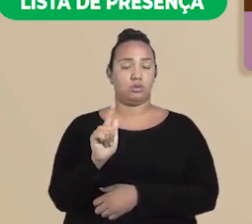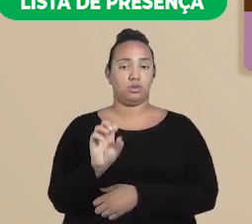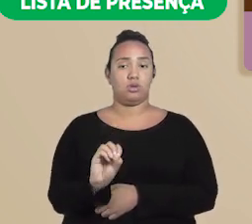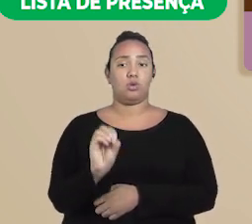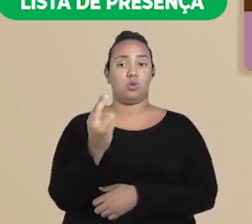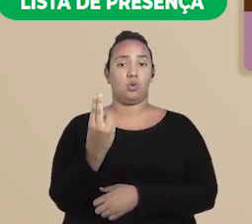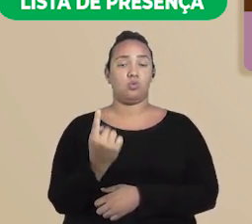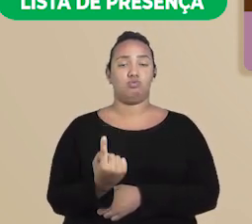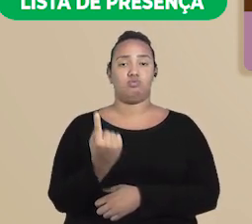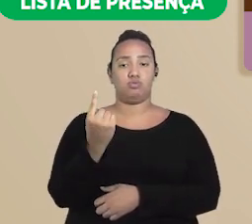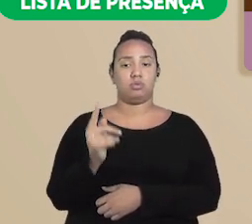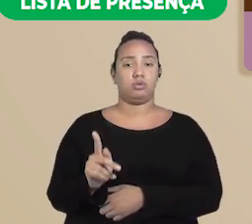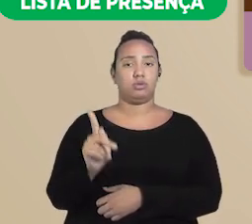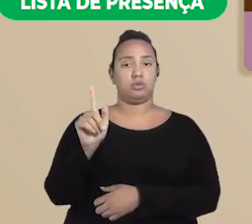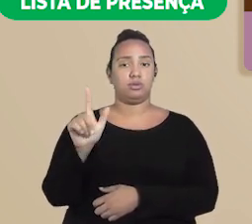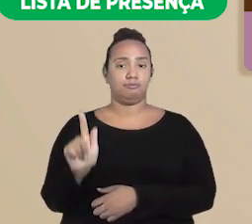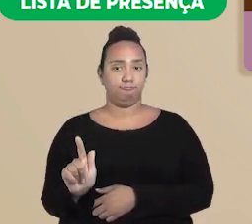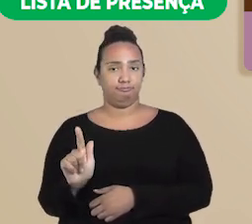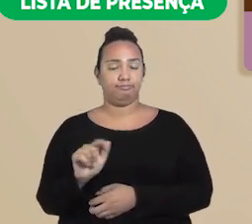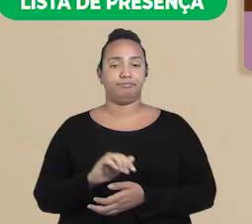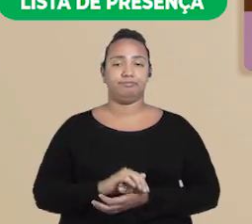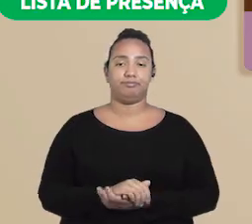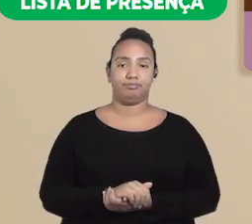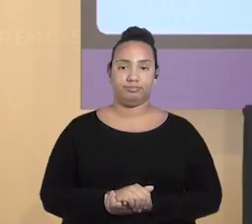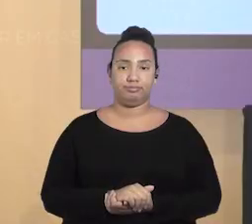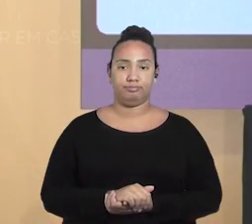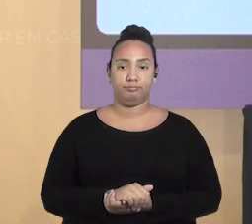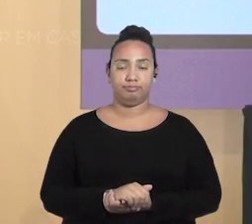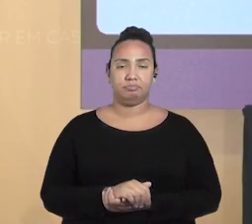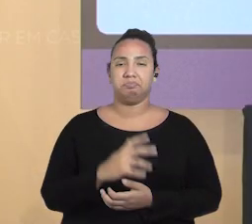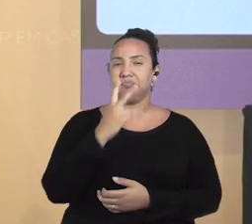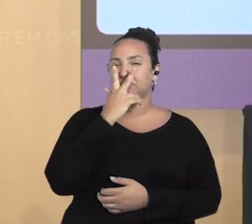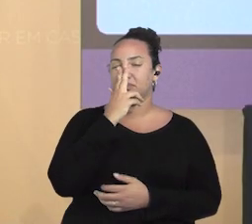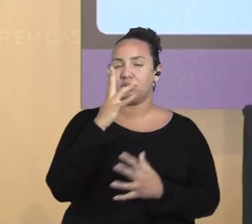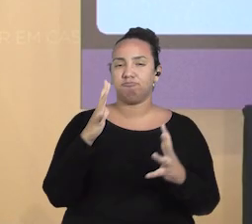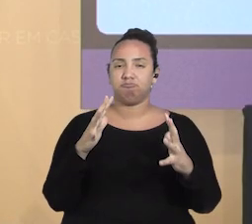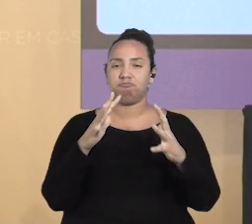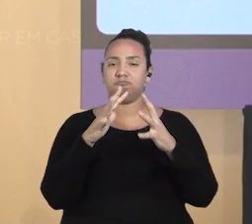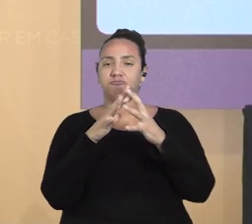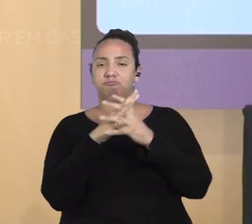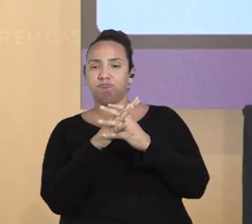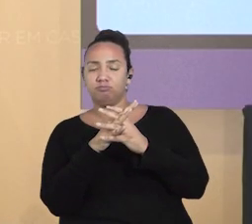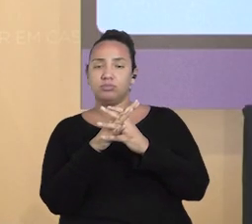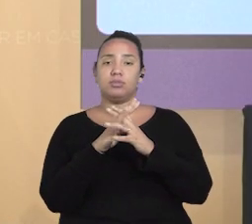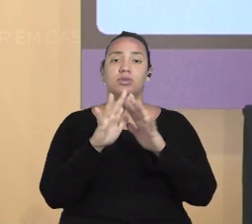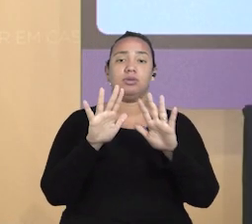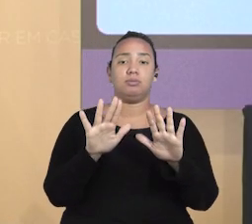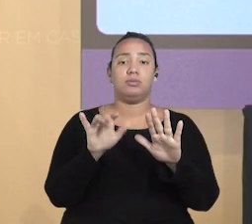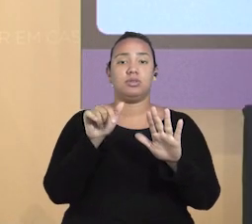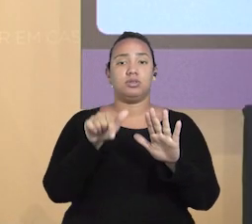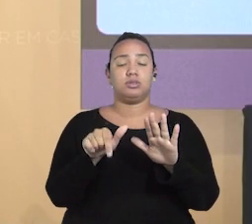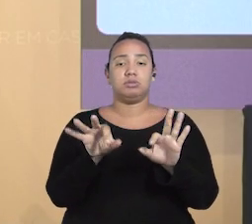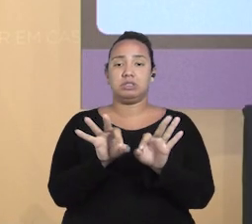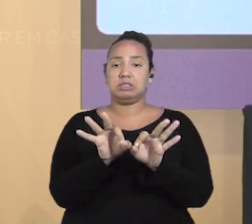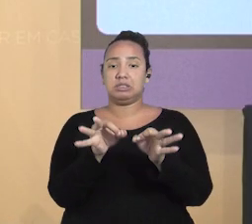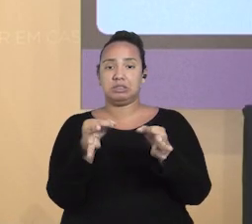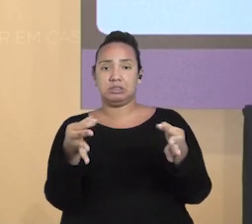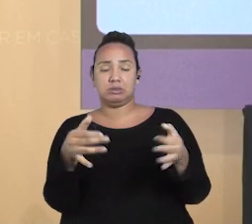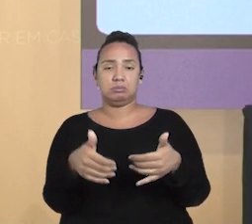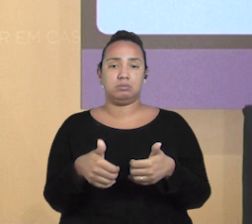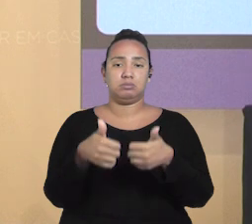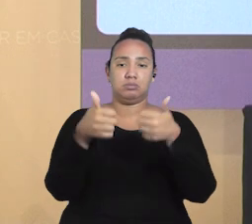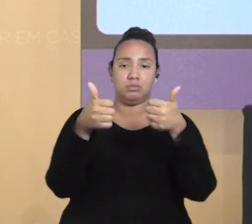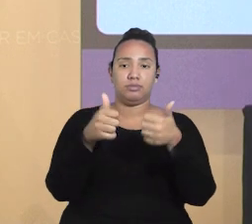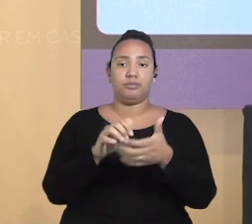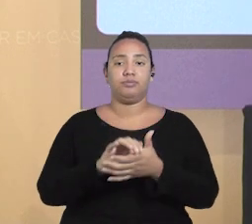gramas, ou seja, 1 quilo de laranja. Parece complicado, mas com a prática acaba se tornando mais